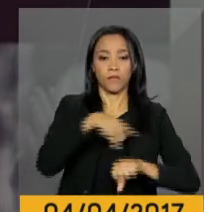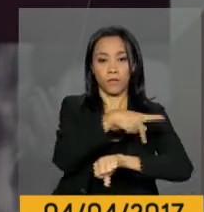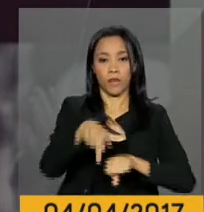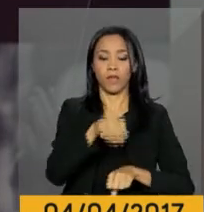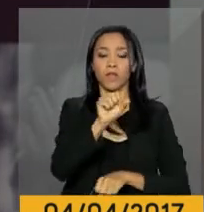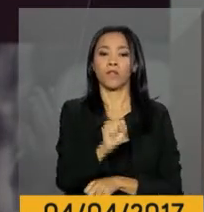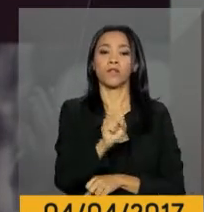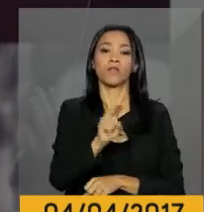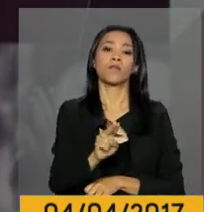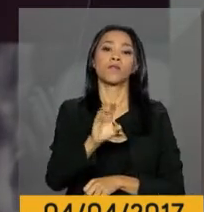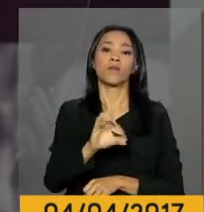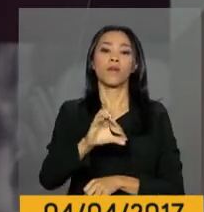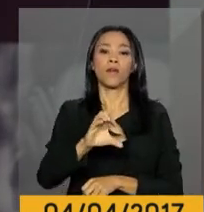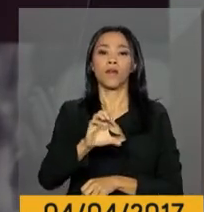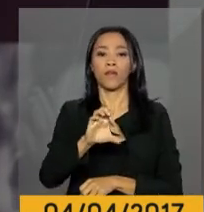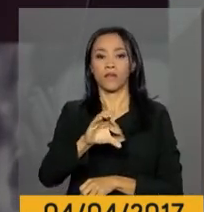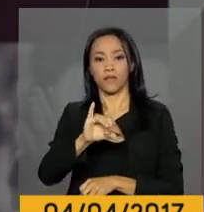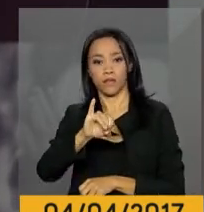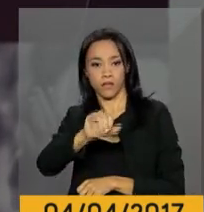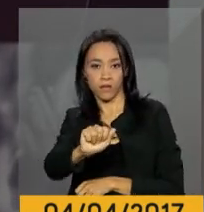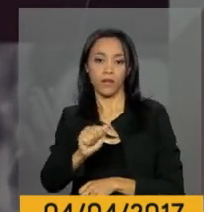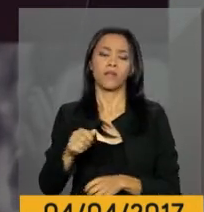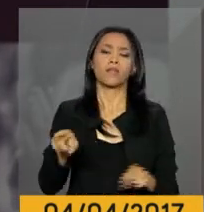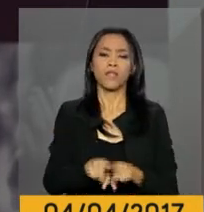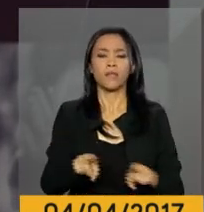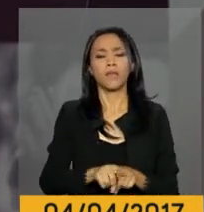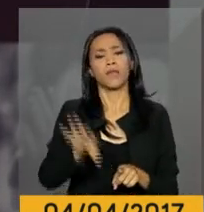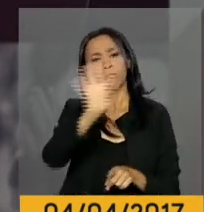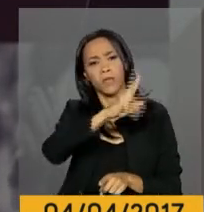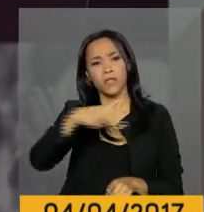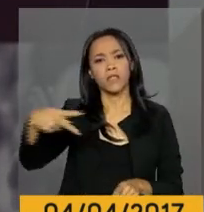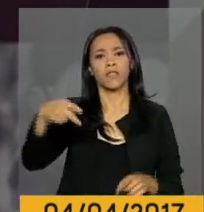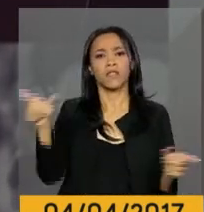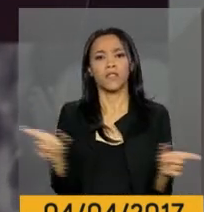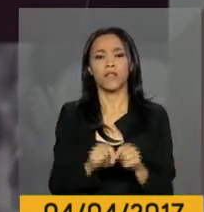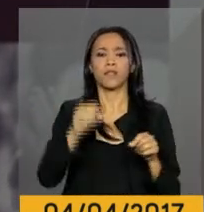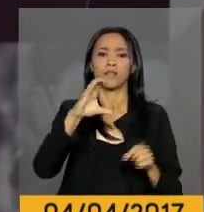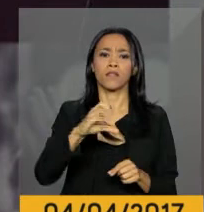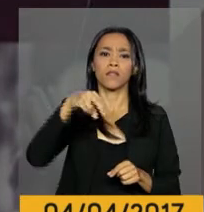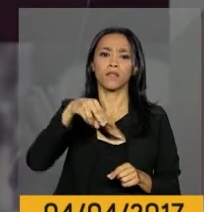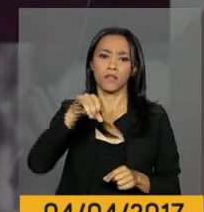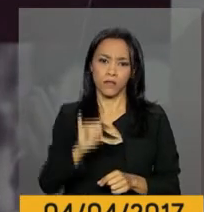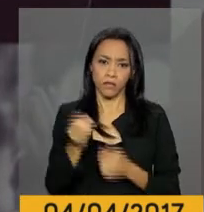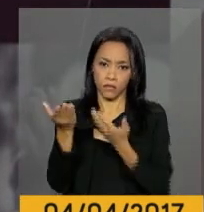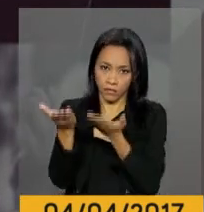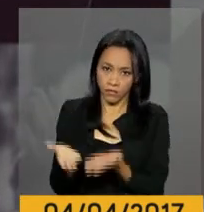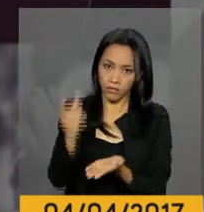prezado amigo presidente da Federação das Indústrias do Estado de São Paulo, Paulo Skaff,